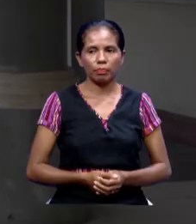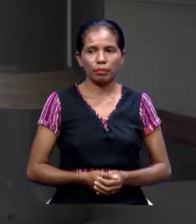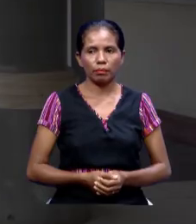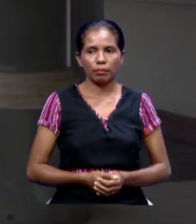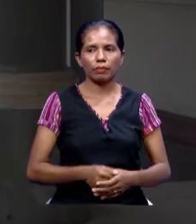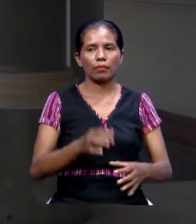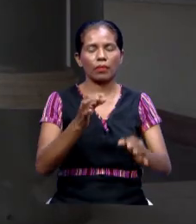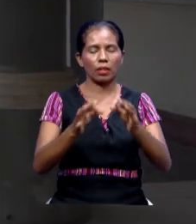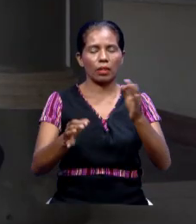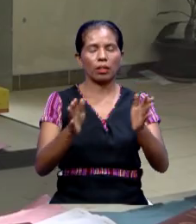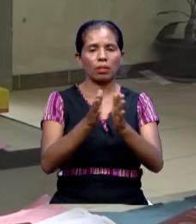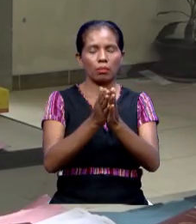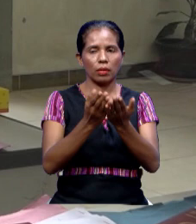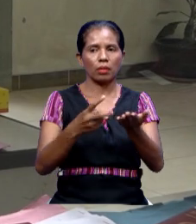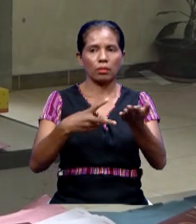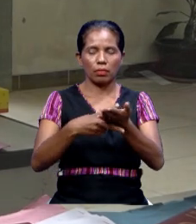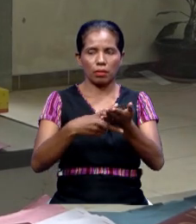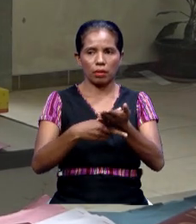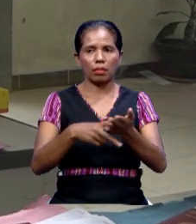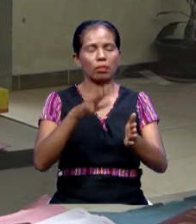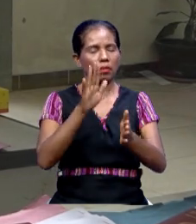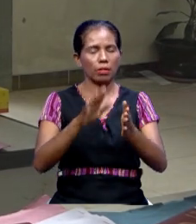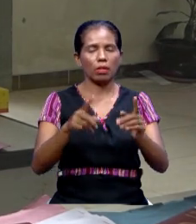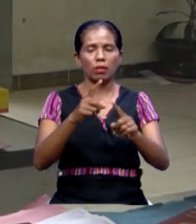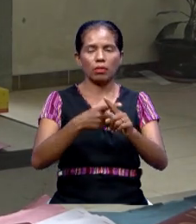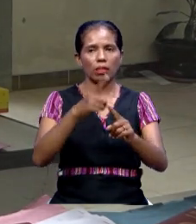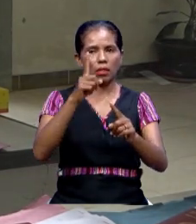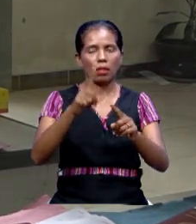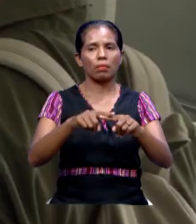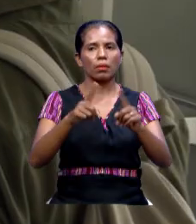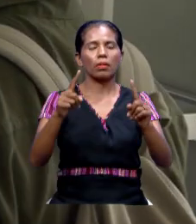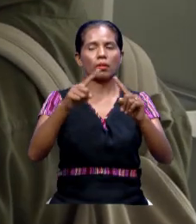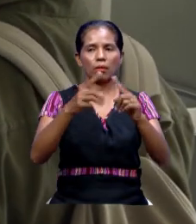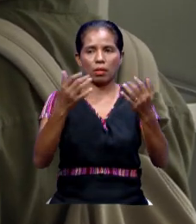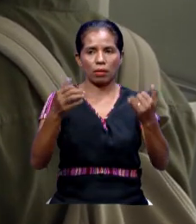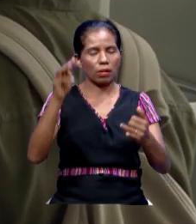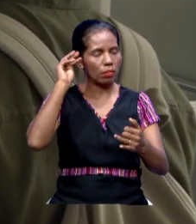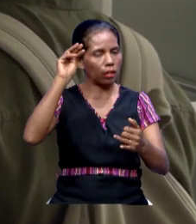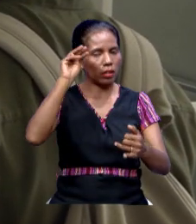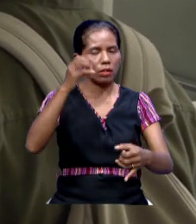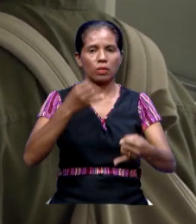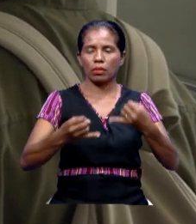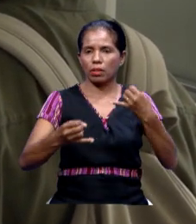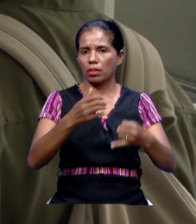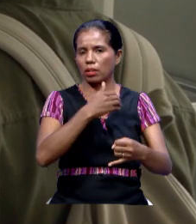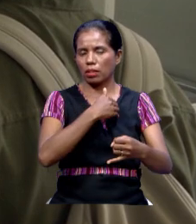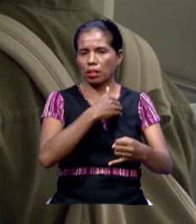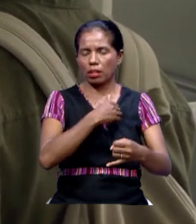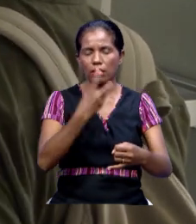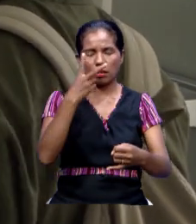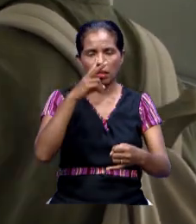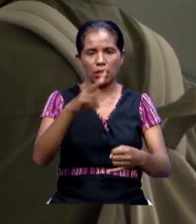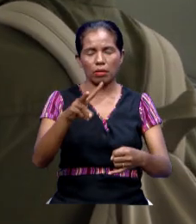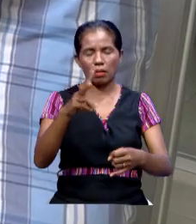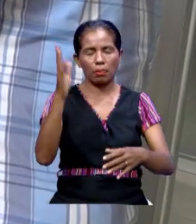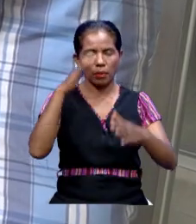Mas que caderneta passaporte nem menos, basic fulang ida ona, mas beto agora Ministério de Justiça se deu que a solução a tu